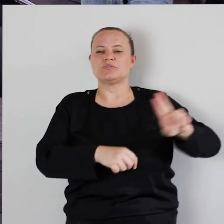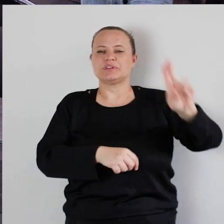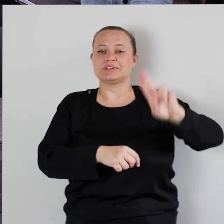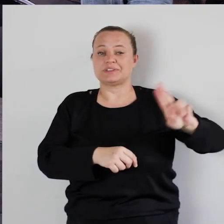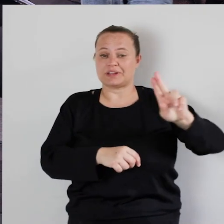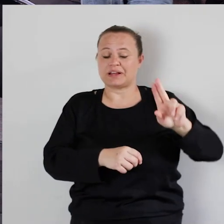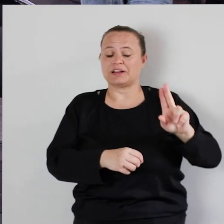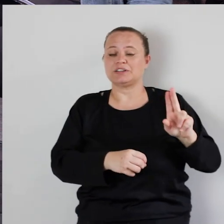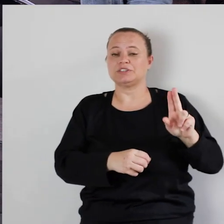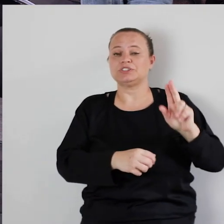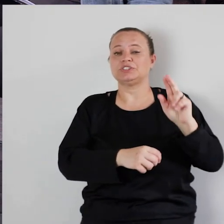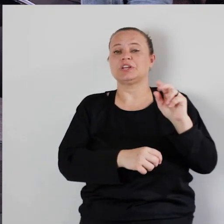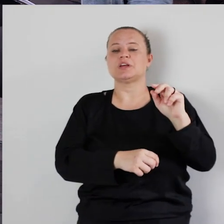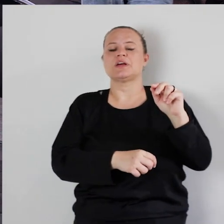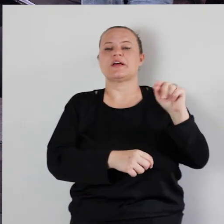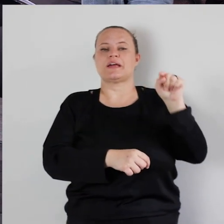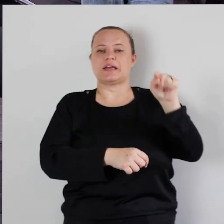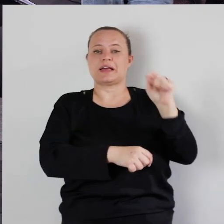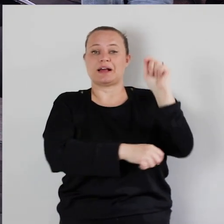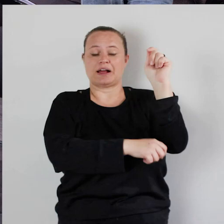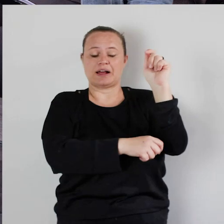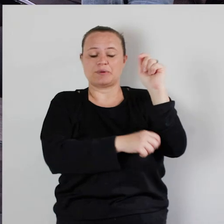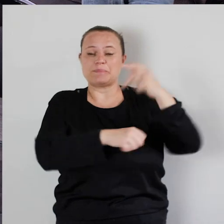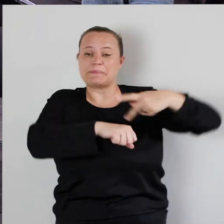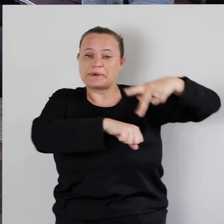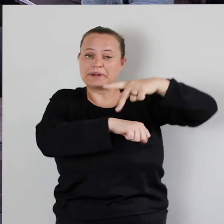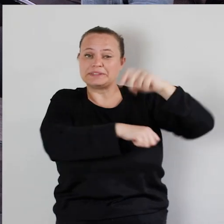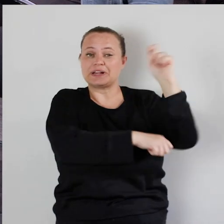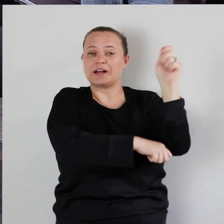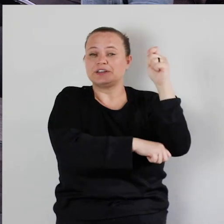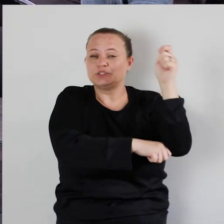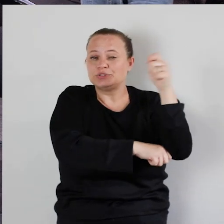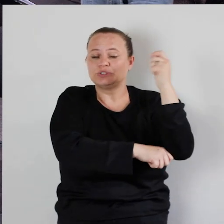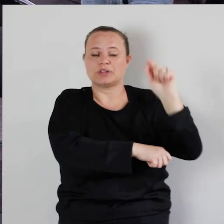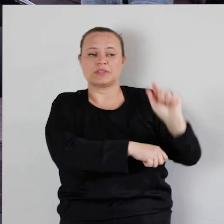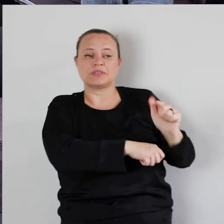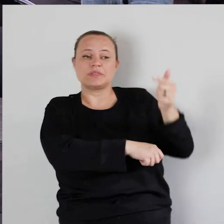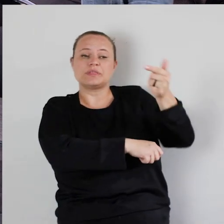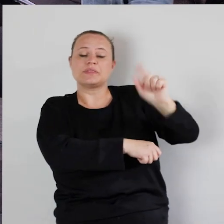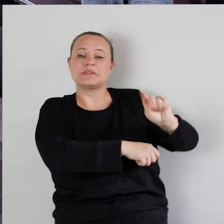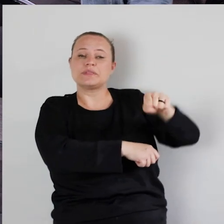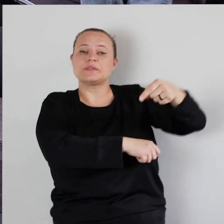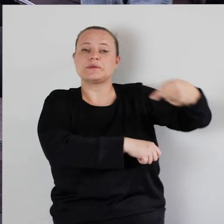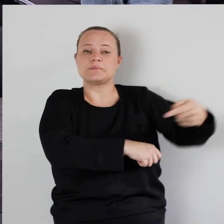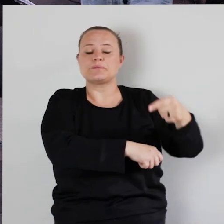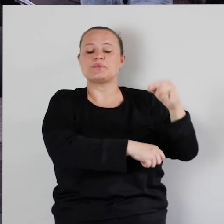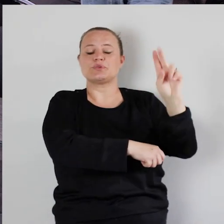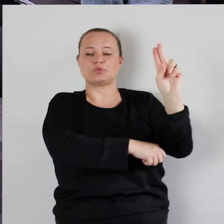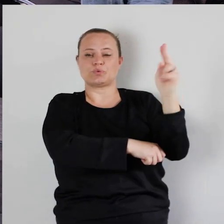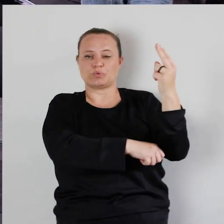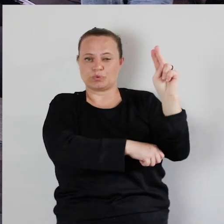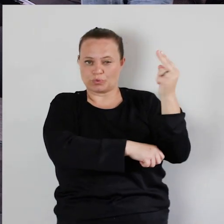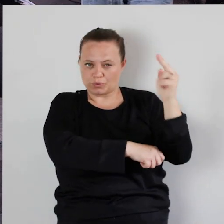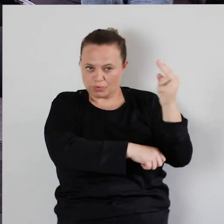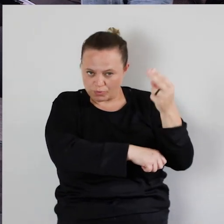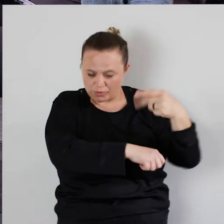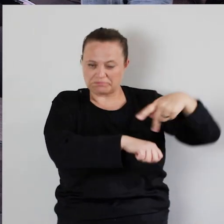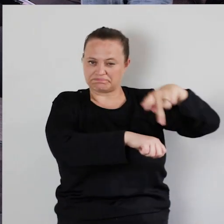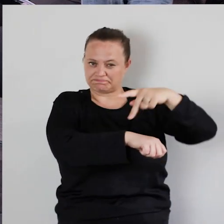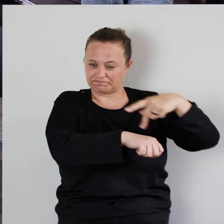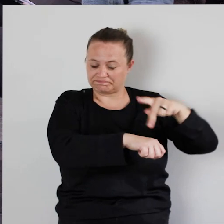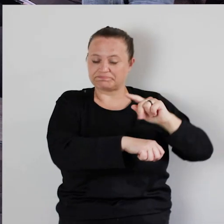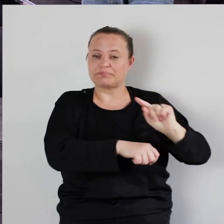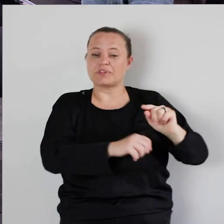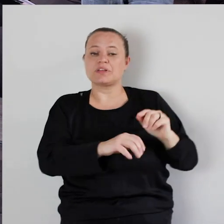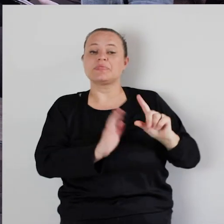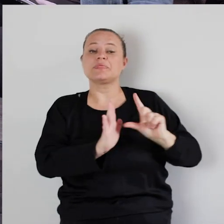de Avellaneda e Universidade de Buenos Aires, ambas na Argentina, e depois na Universidade de La República